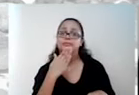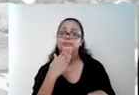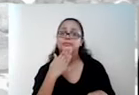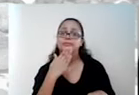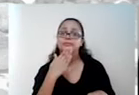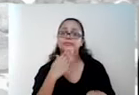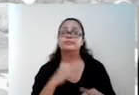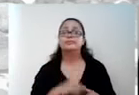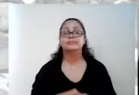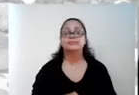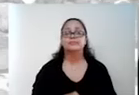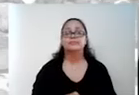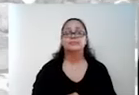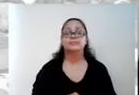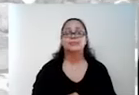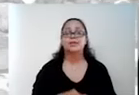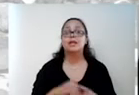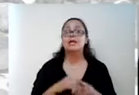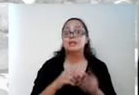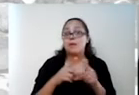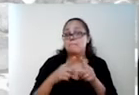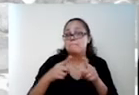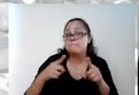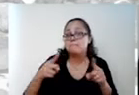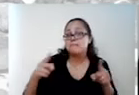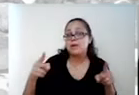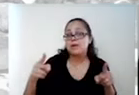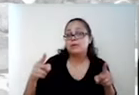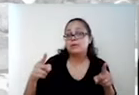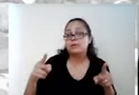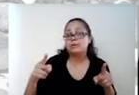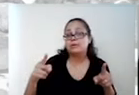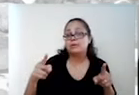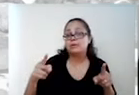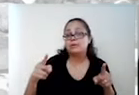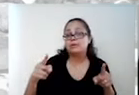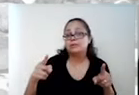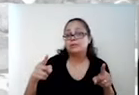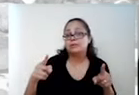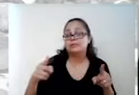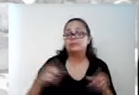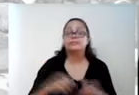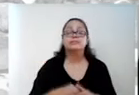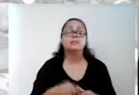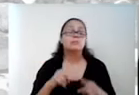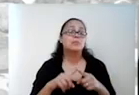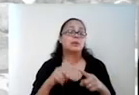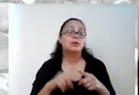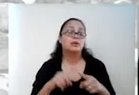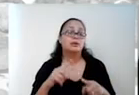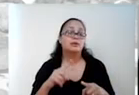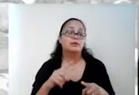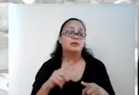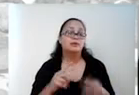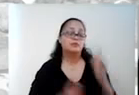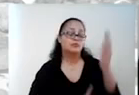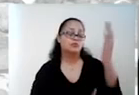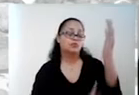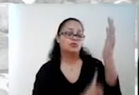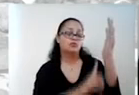As pteridófitas, desculpa, são maiores do que as briófitas na maioria dos casos. Por quê? Porque os vasos